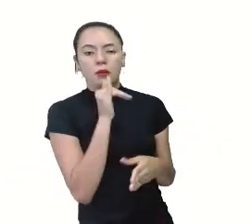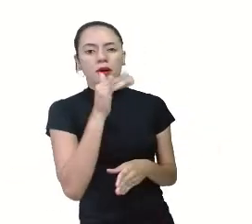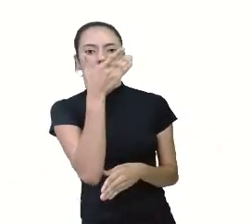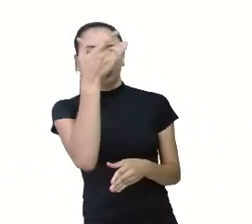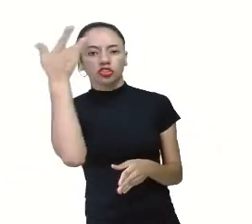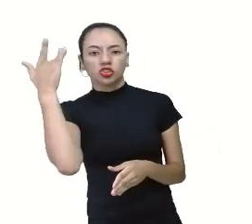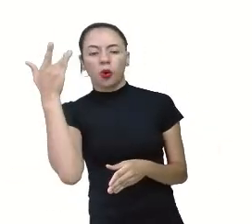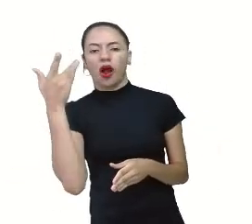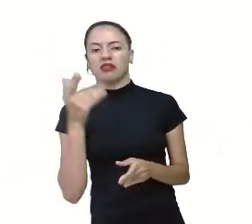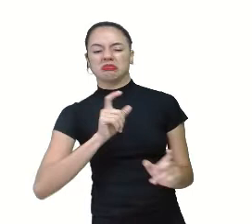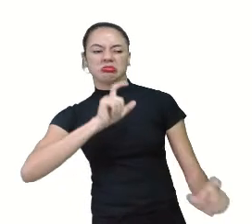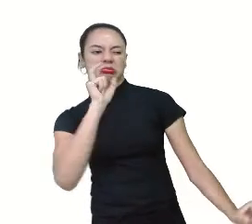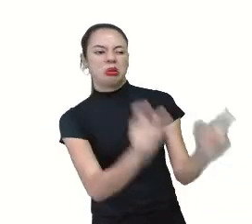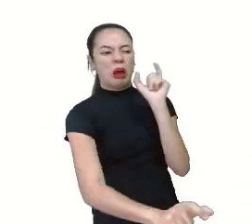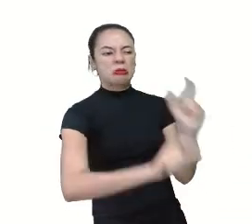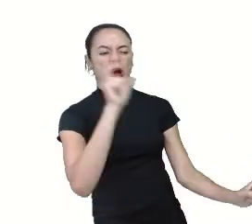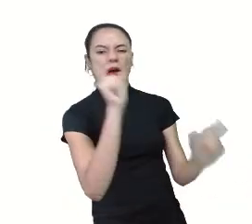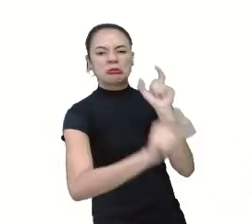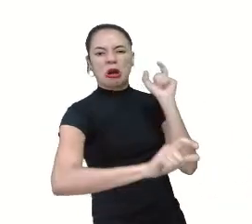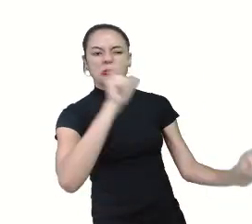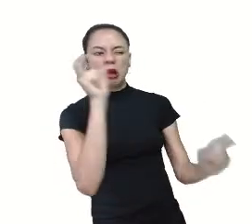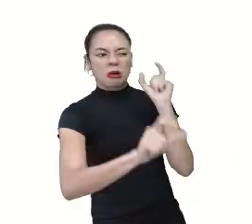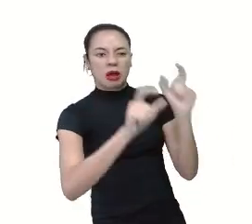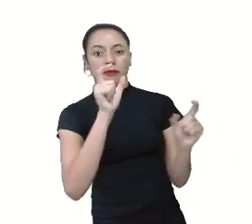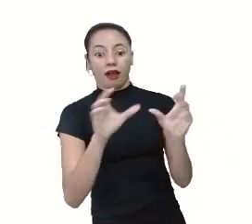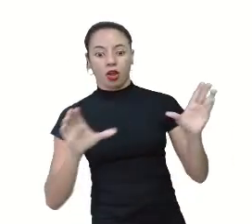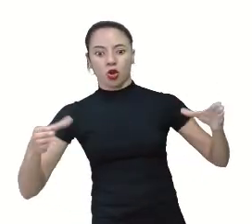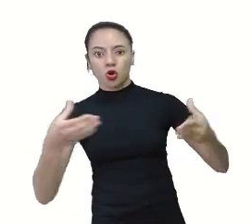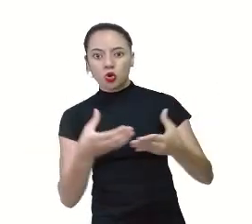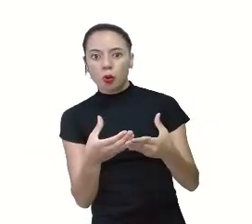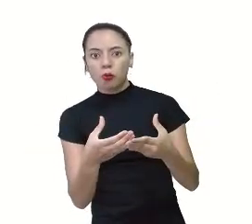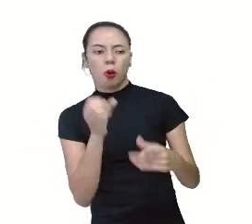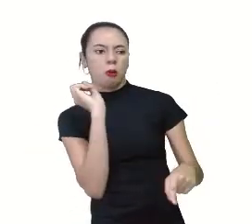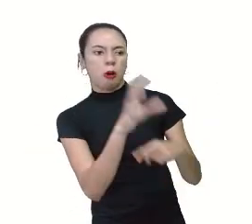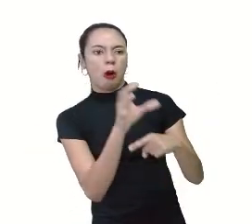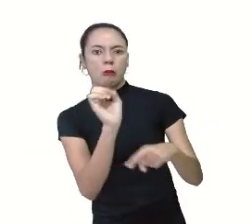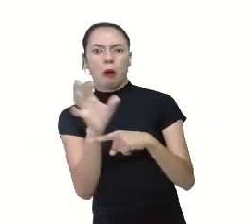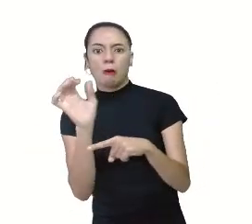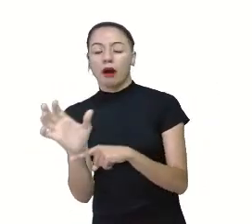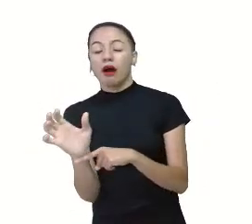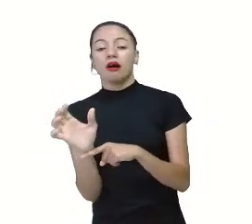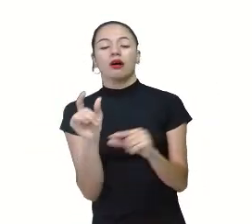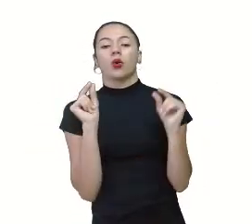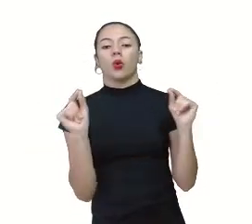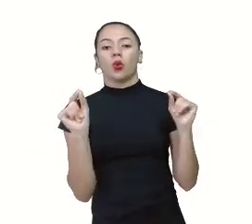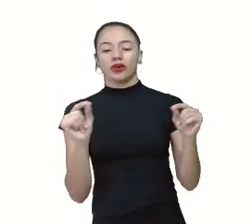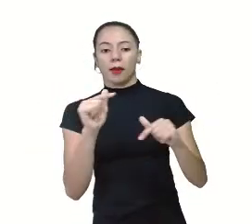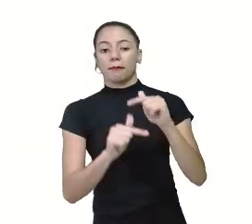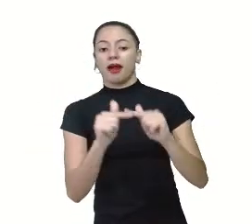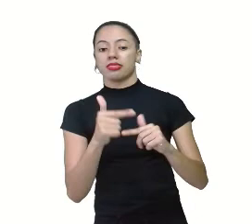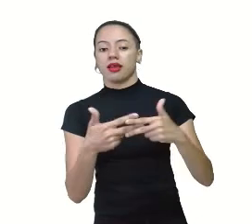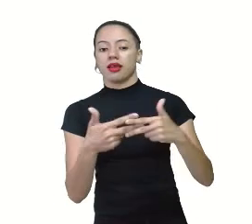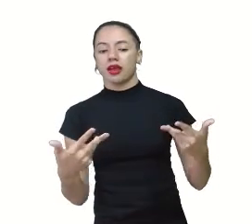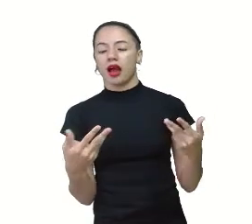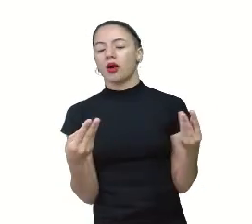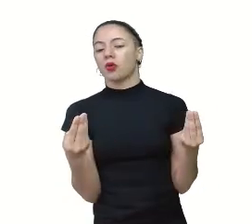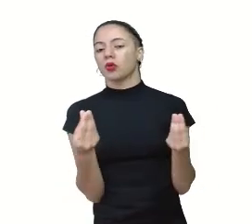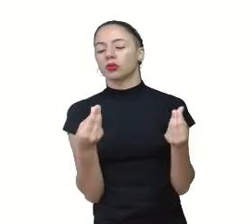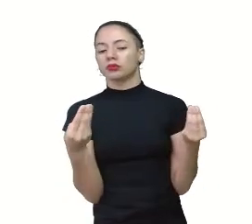e joga assim, joga em grupo, joga em coisas assim, material que vai